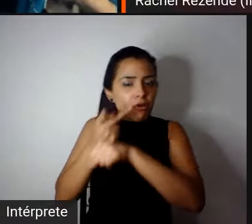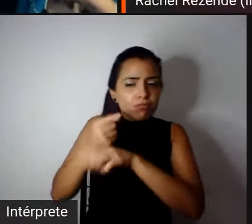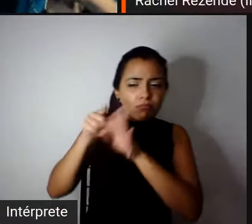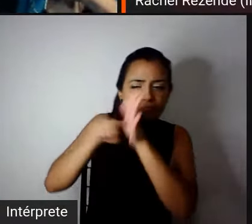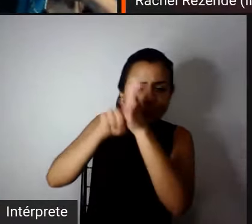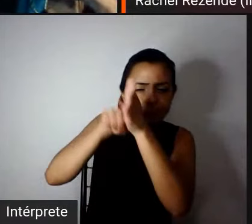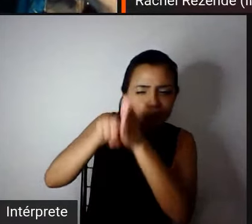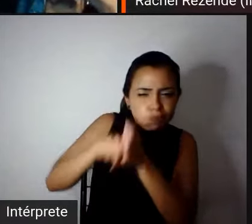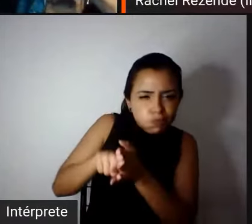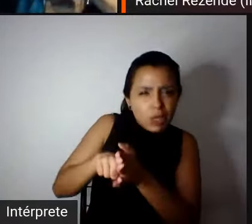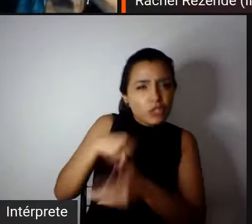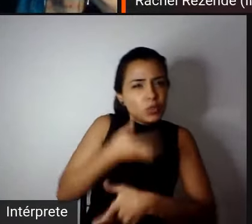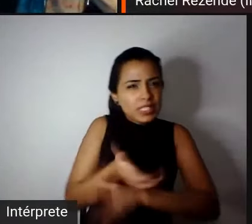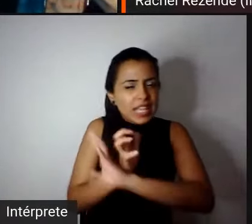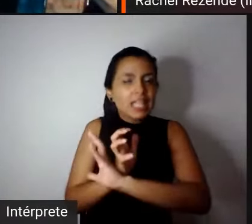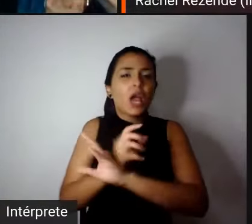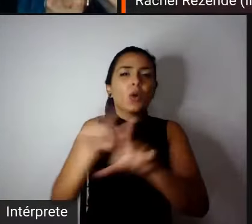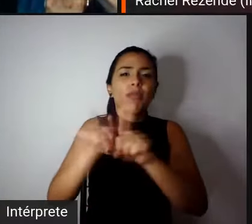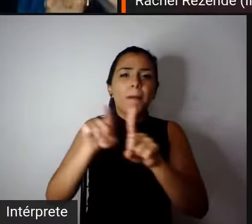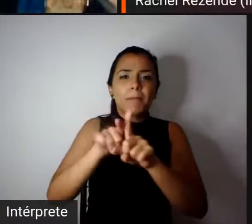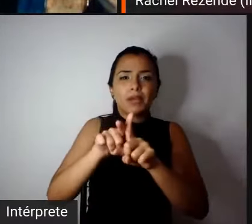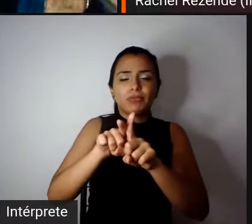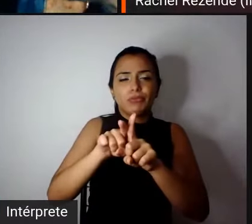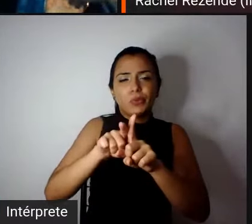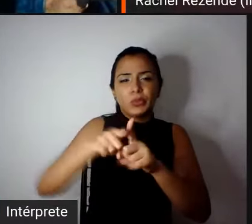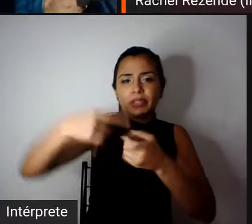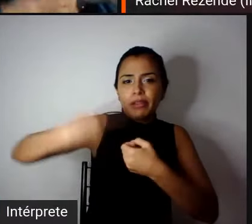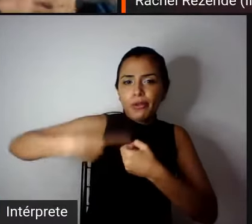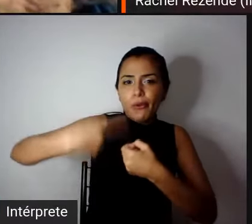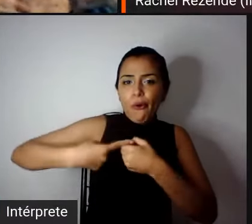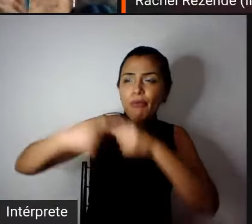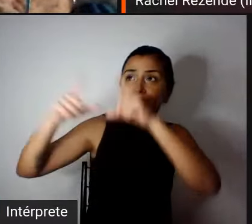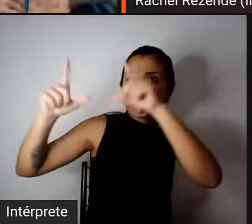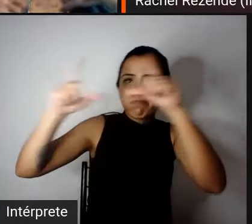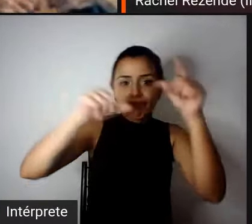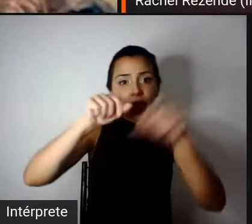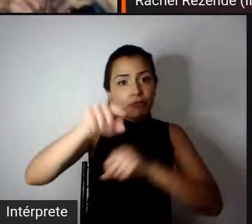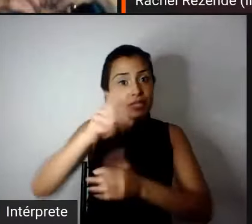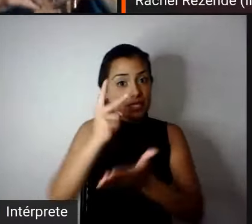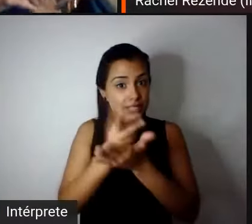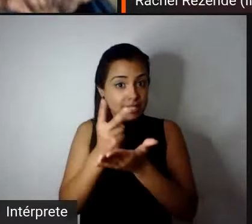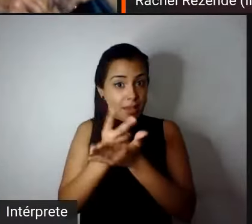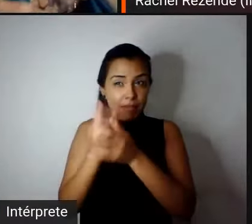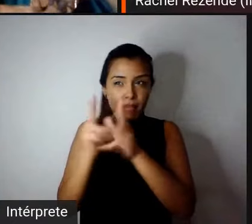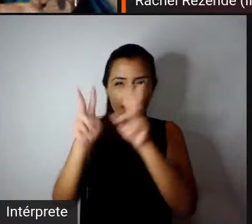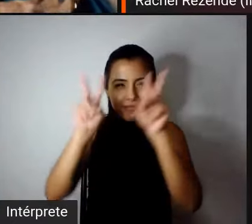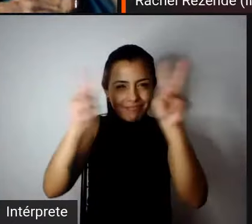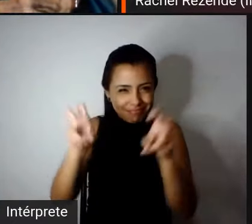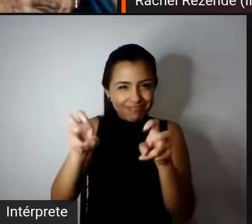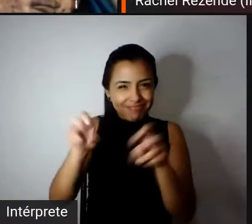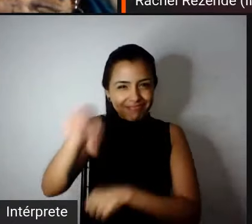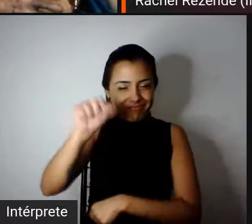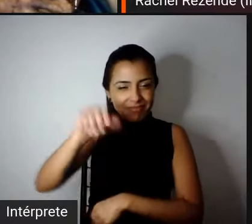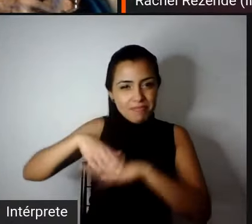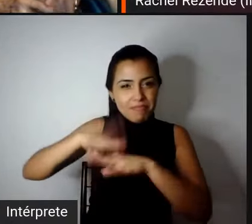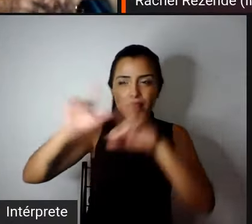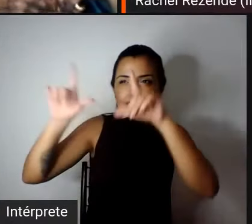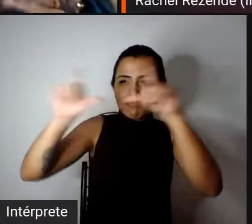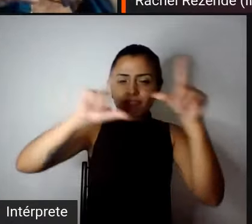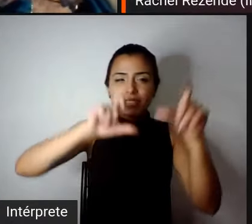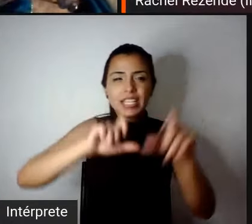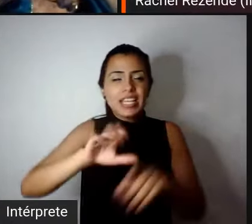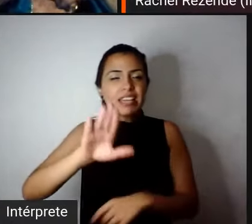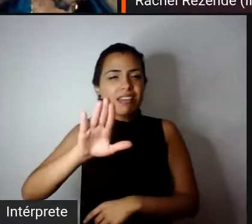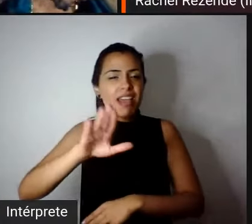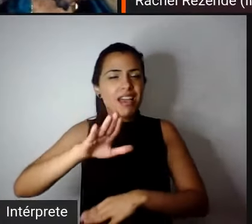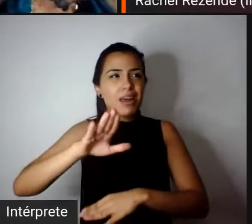dos sertões, ou dos temas que você fotografou, é como uma cultura que ainda estava no estado